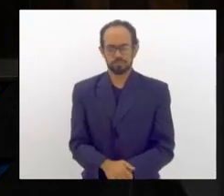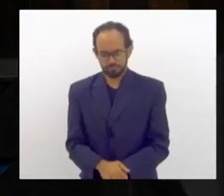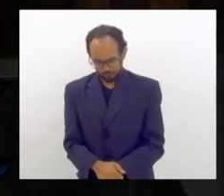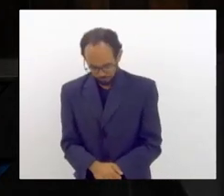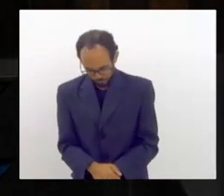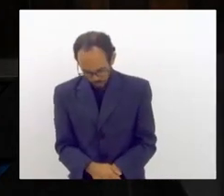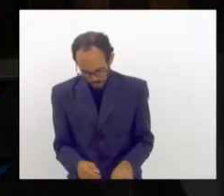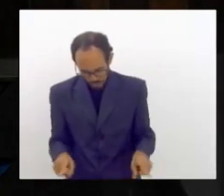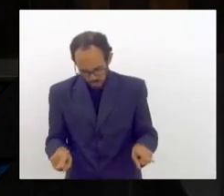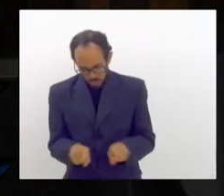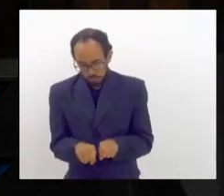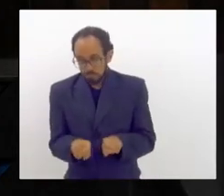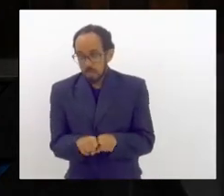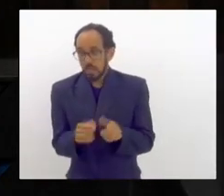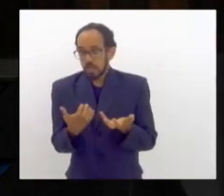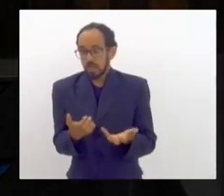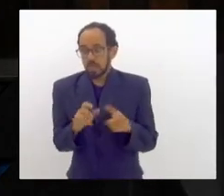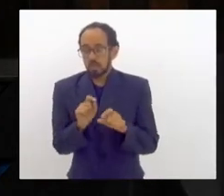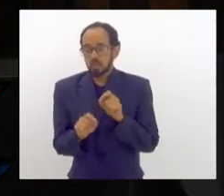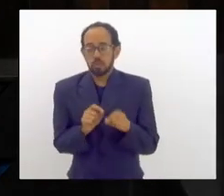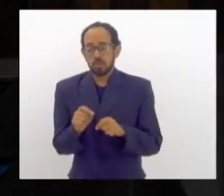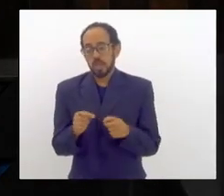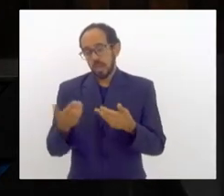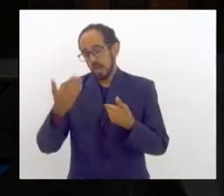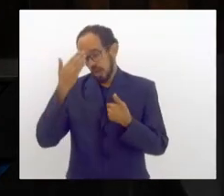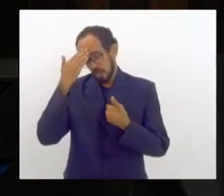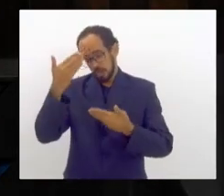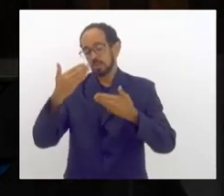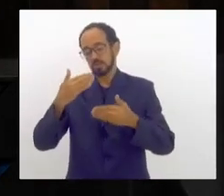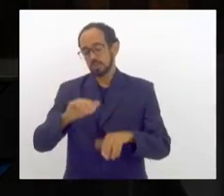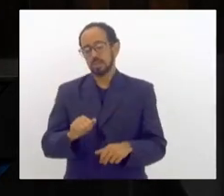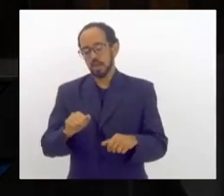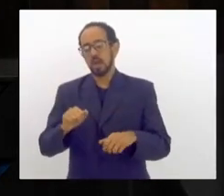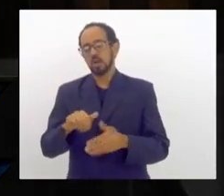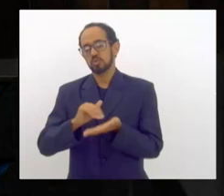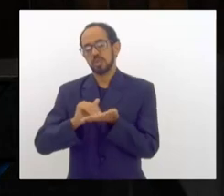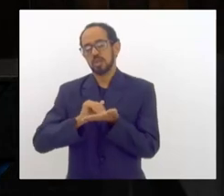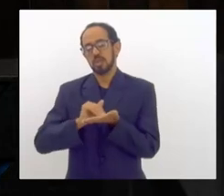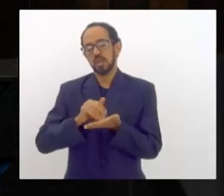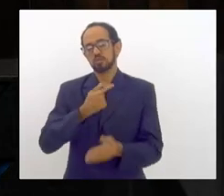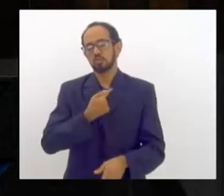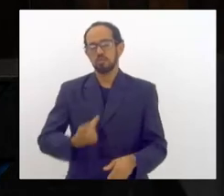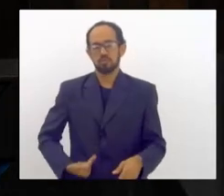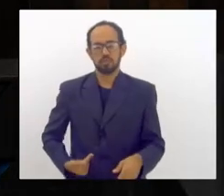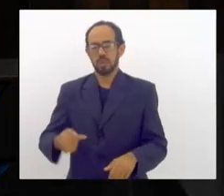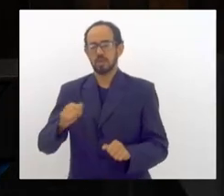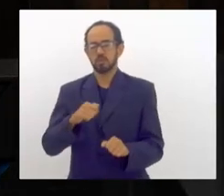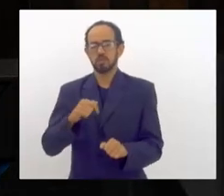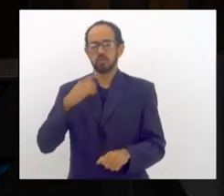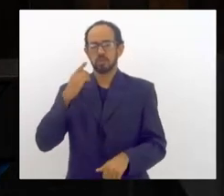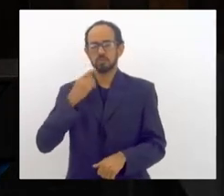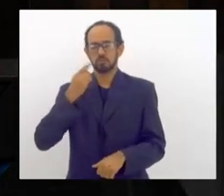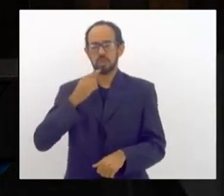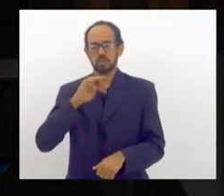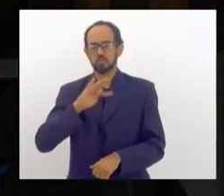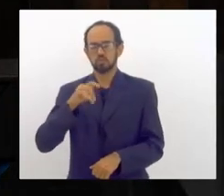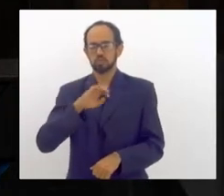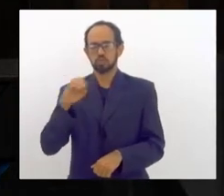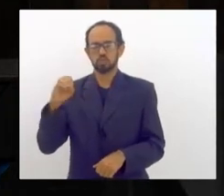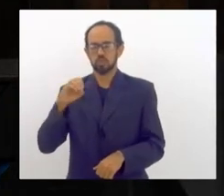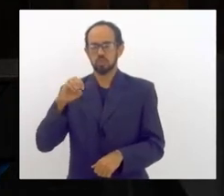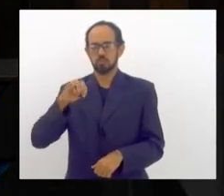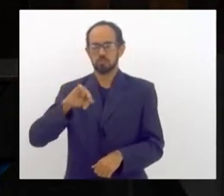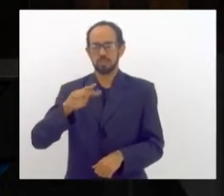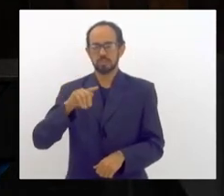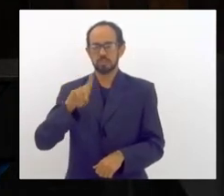disso, quero aqui agradecer ao secretário de governo, o deputado, nosso colega Chico Machado, presidente anterior